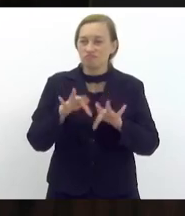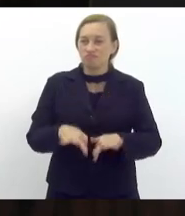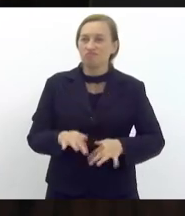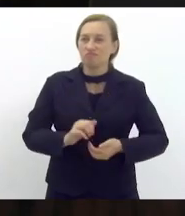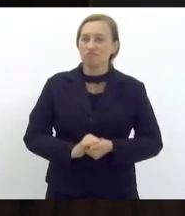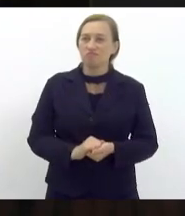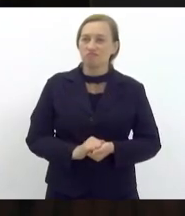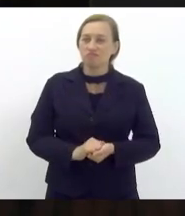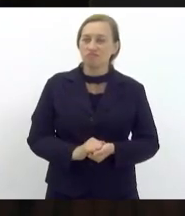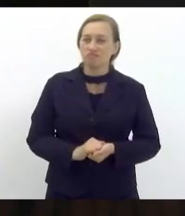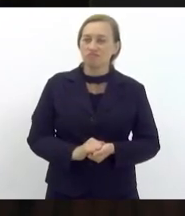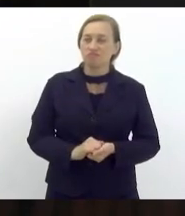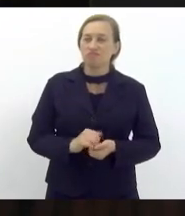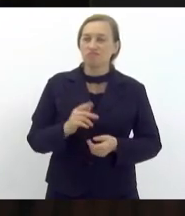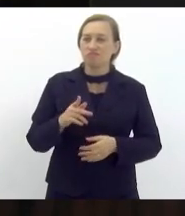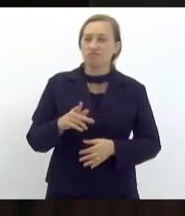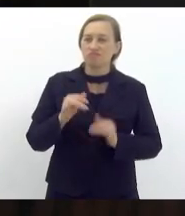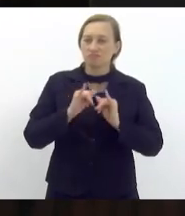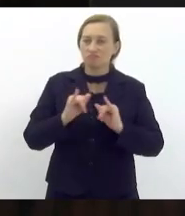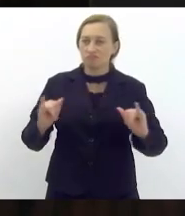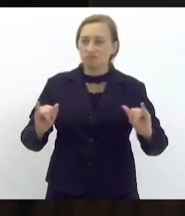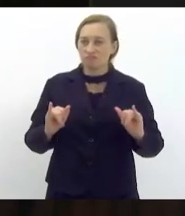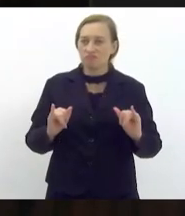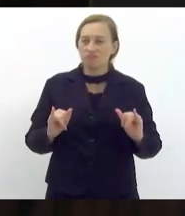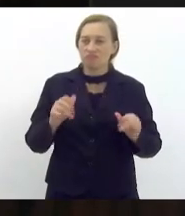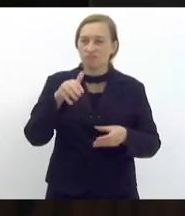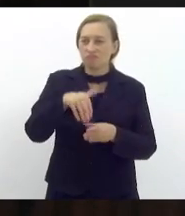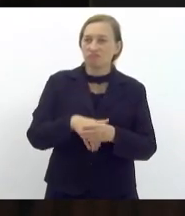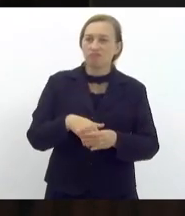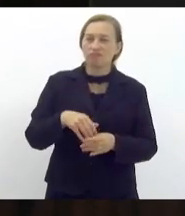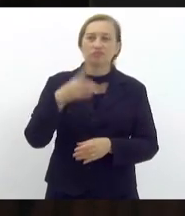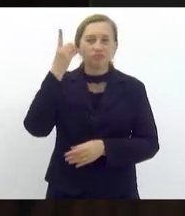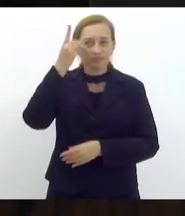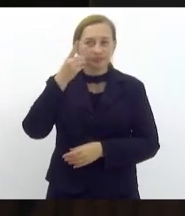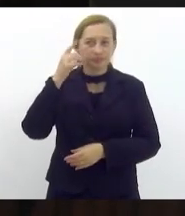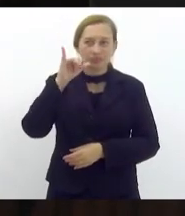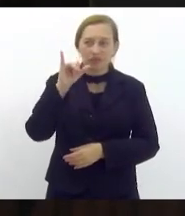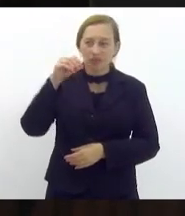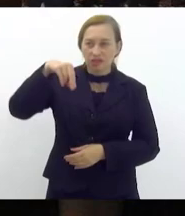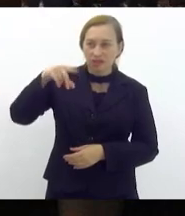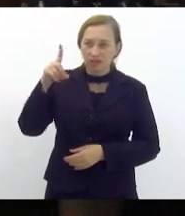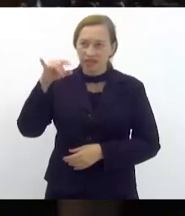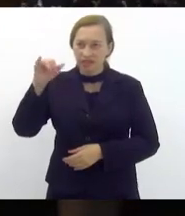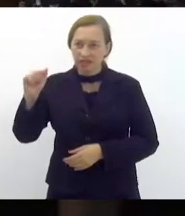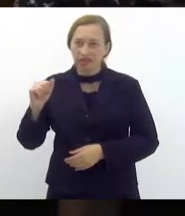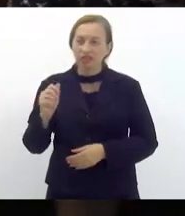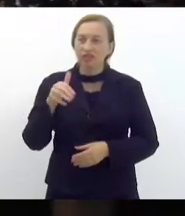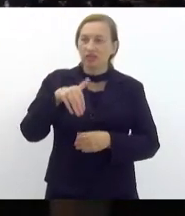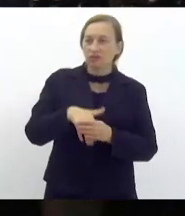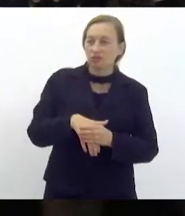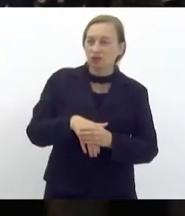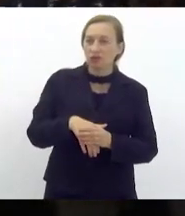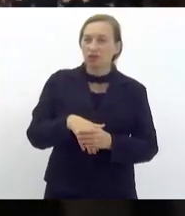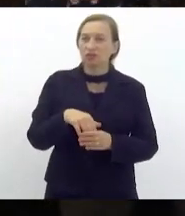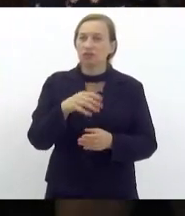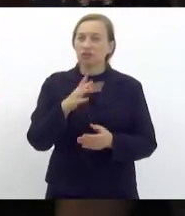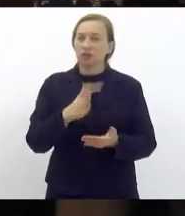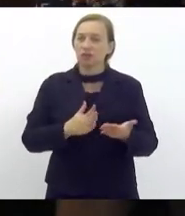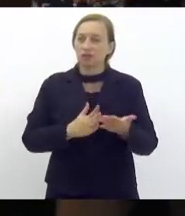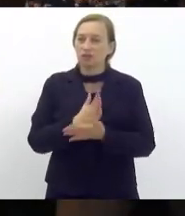para declaração de voto deputada índia armelão queria deixar o voto favorável declarar